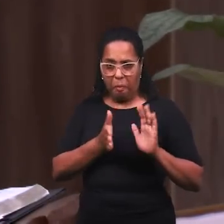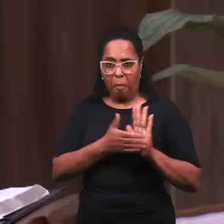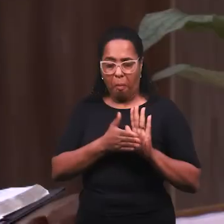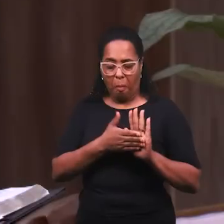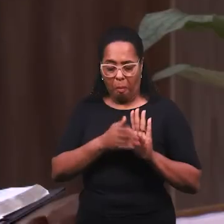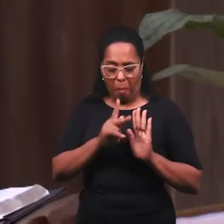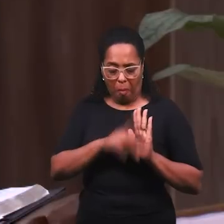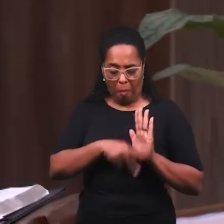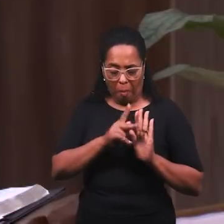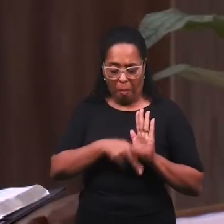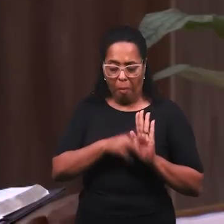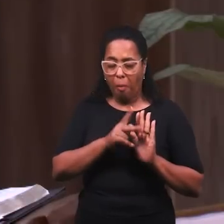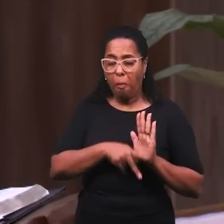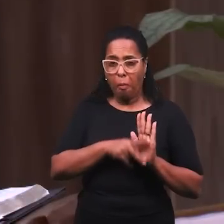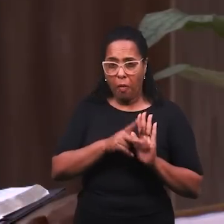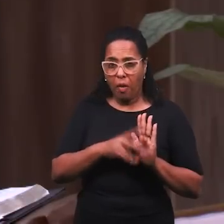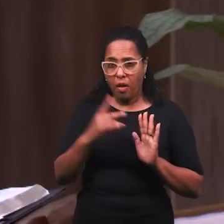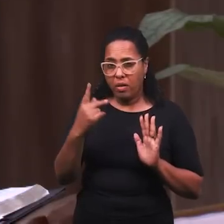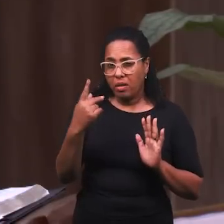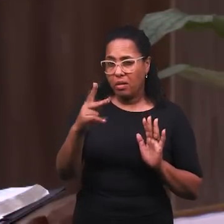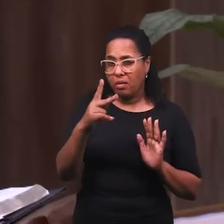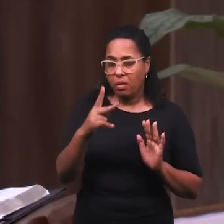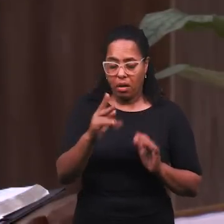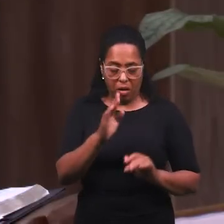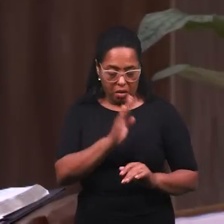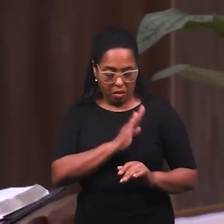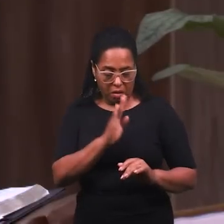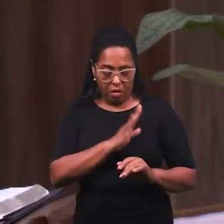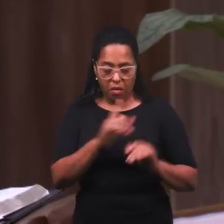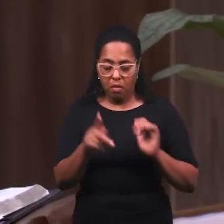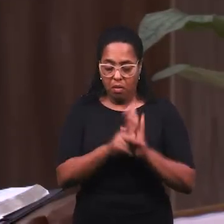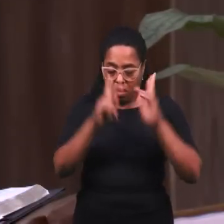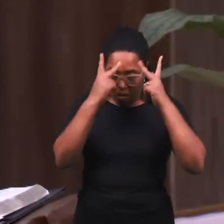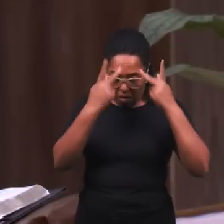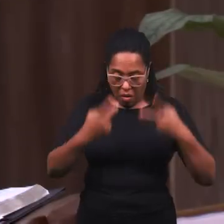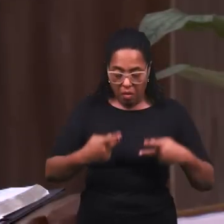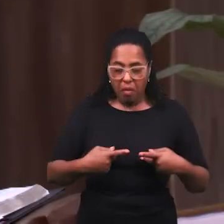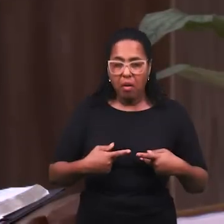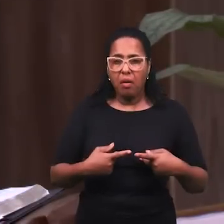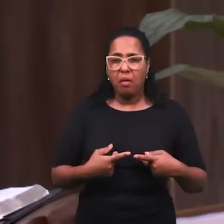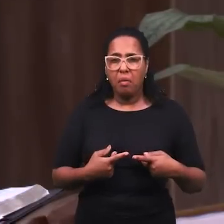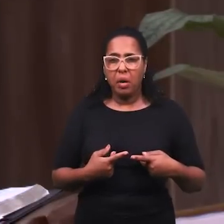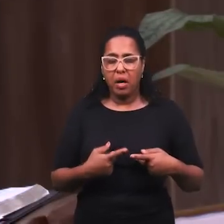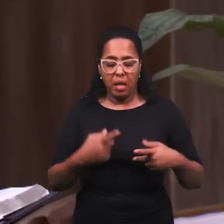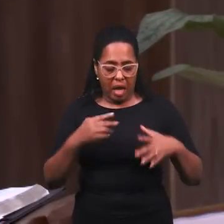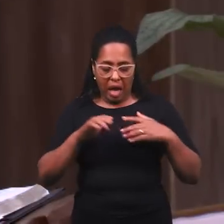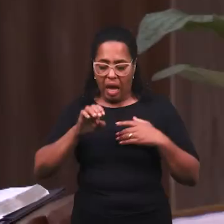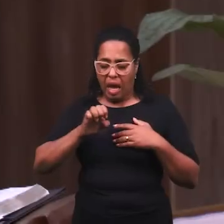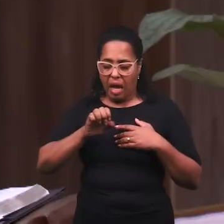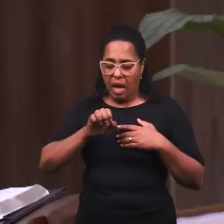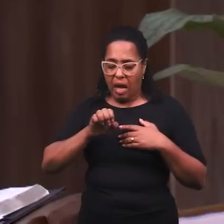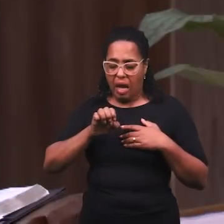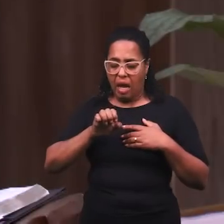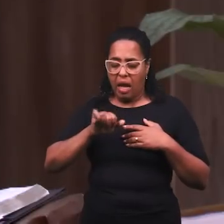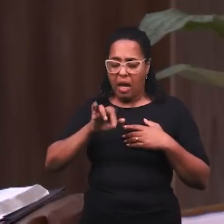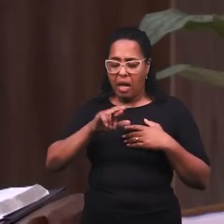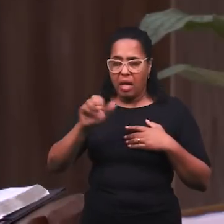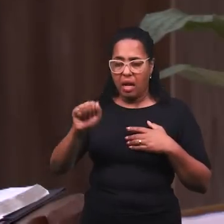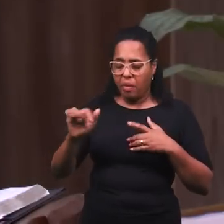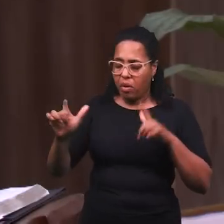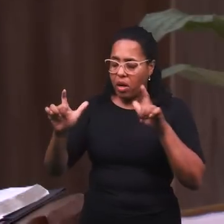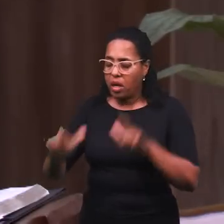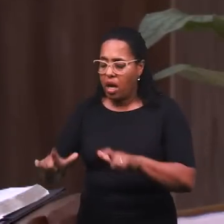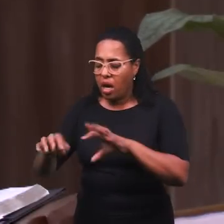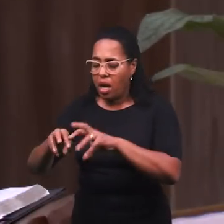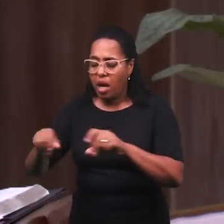os seus projetos, os seus planos, que é o coração do homem, nós podemos aqui colocar como a eira, porque era um